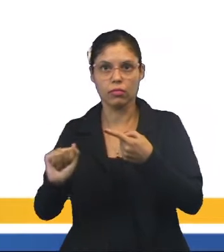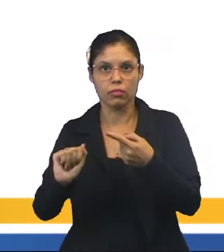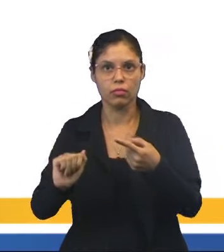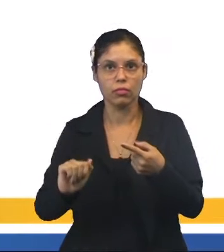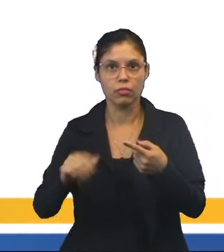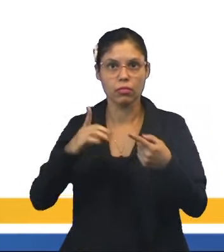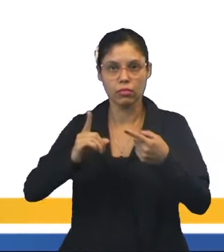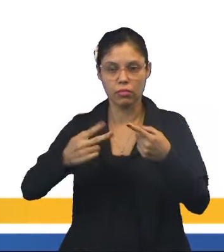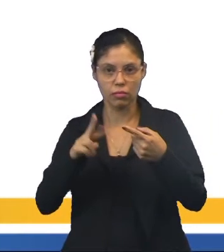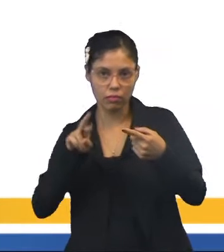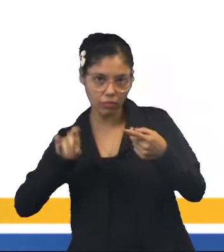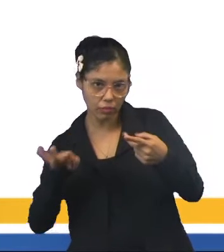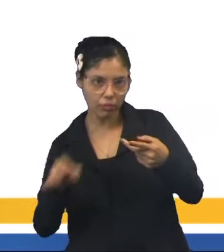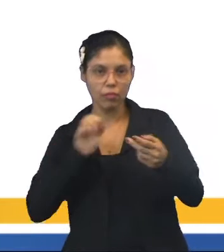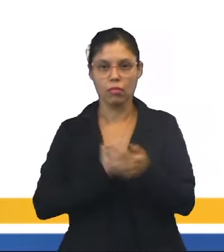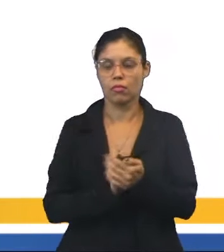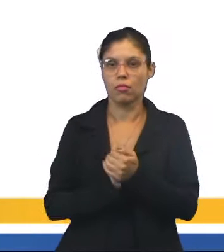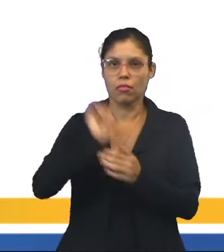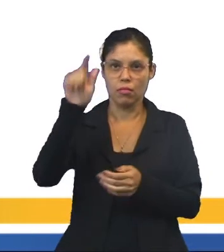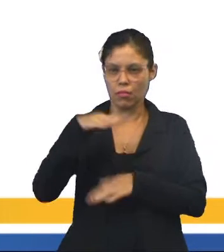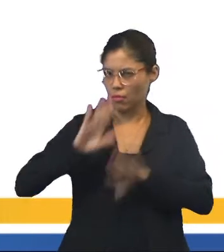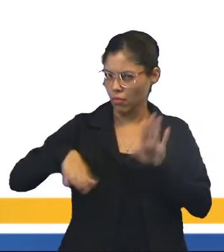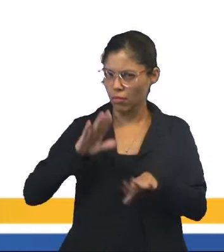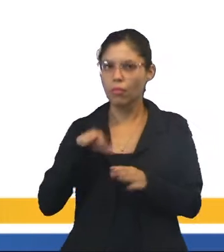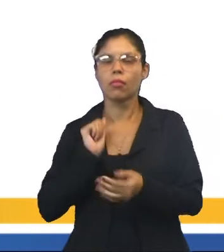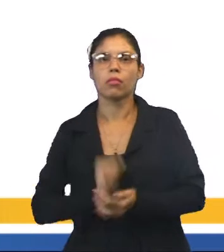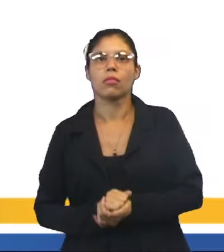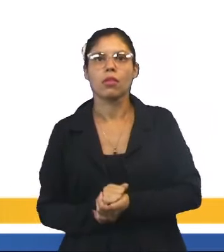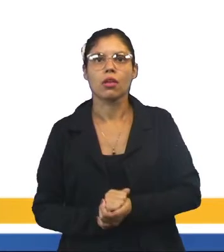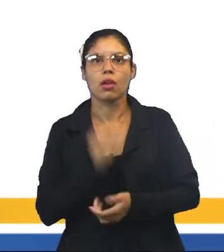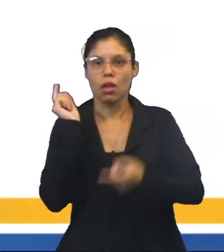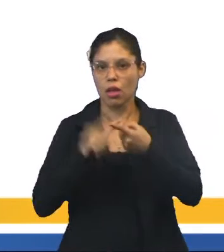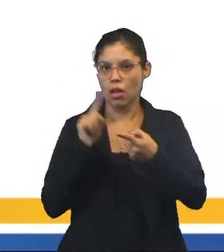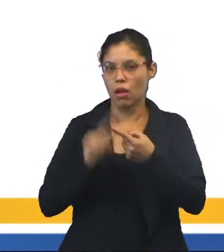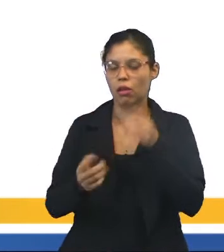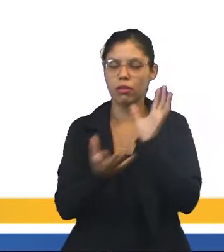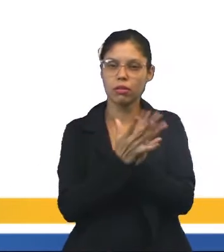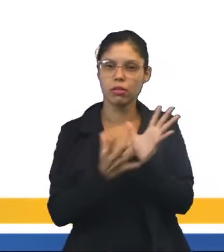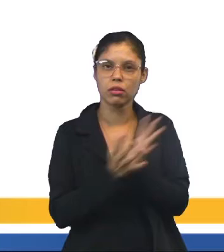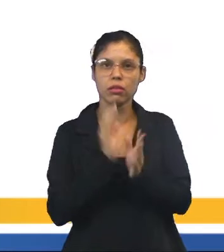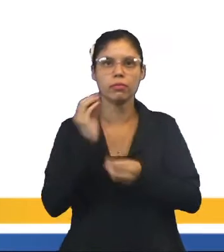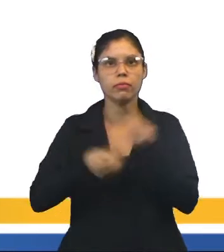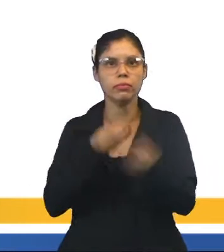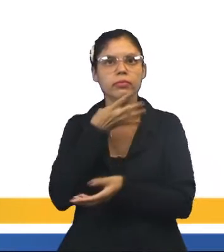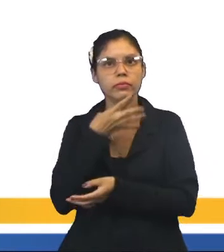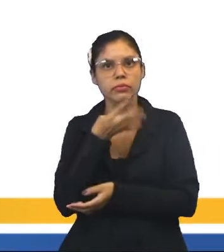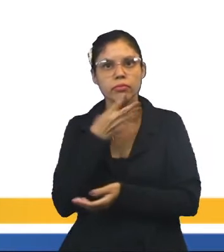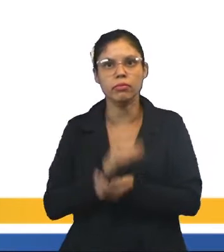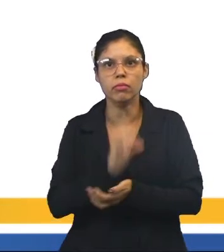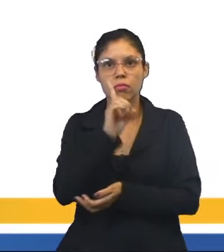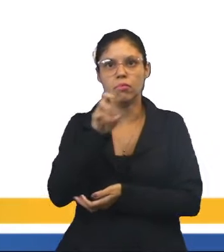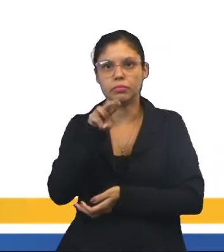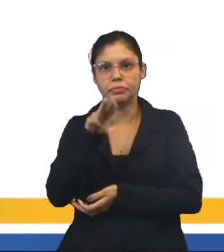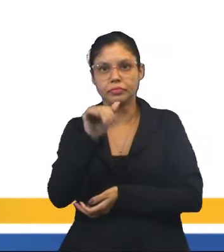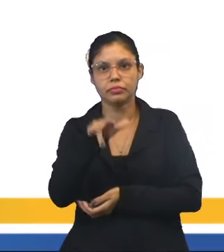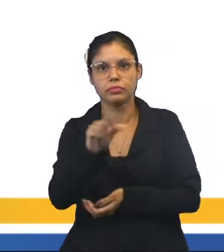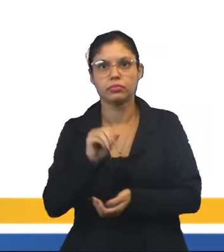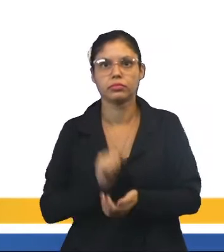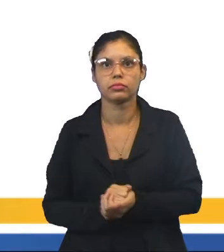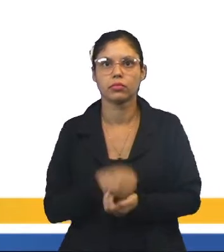é dependente. Geralmente, tanto o primeiro conjunto, conhecido como